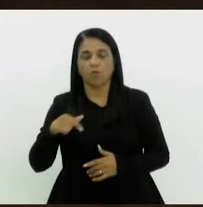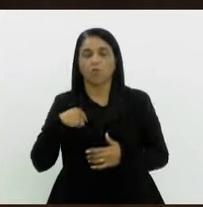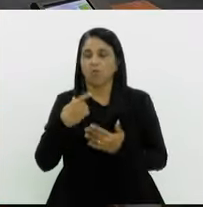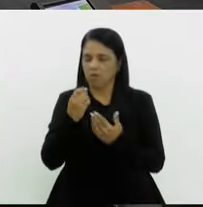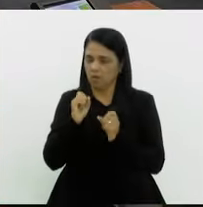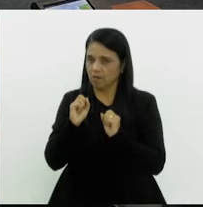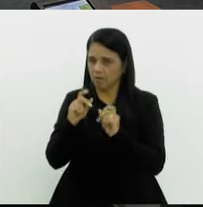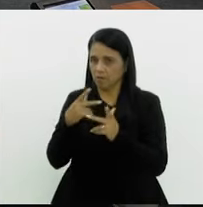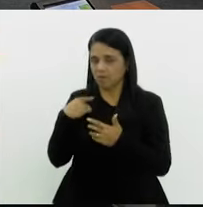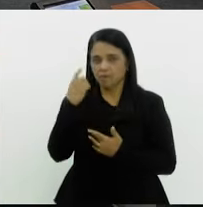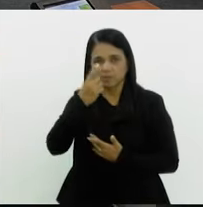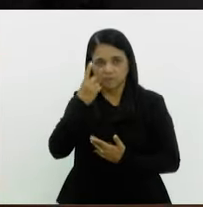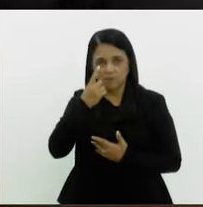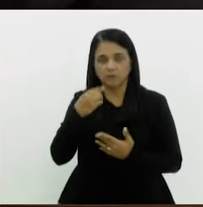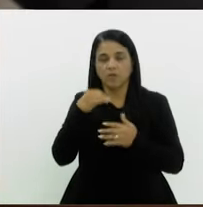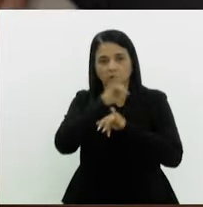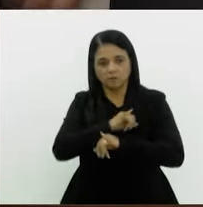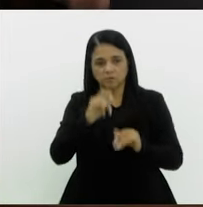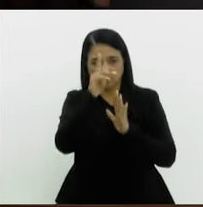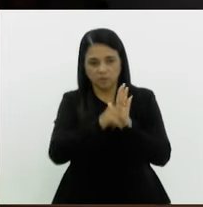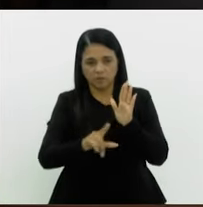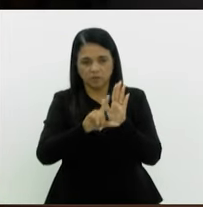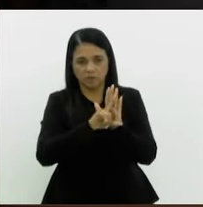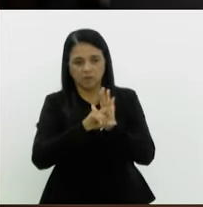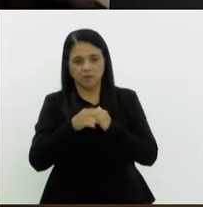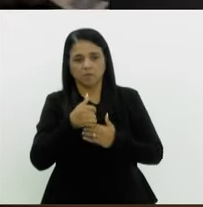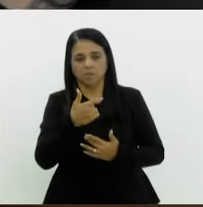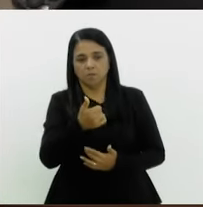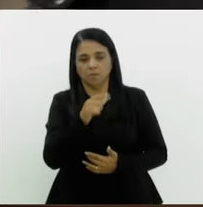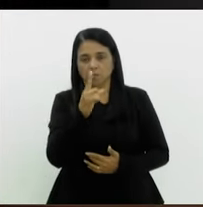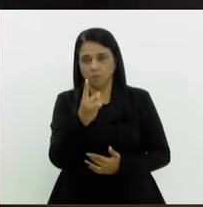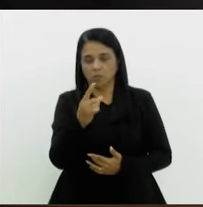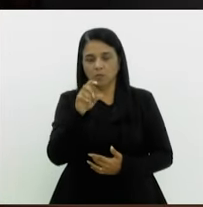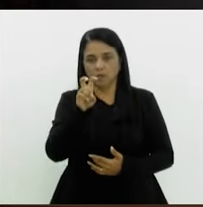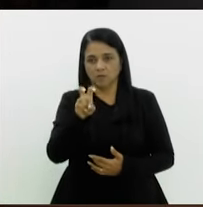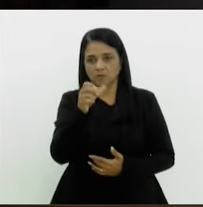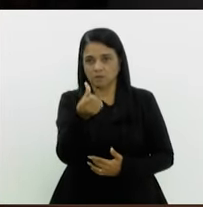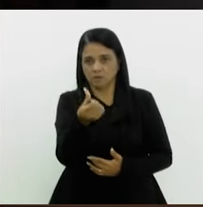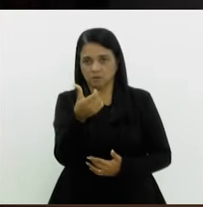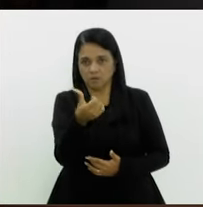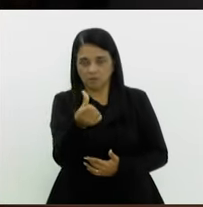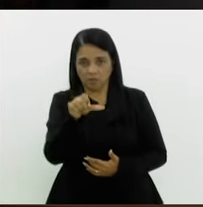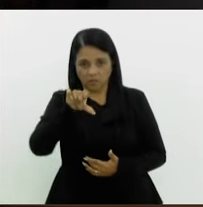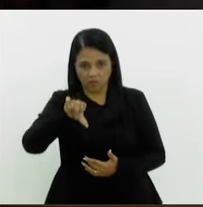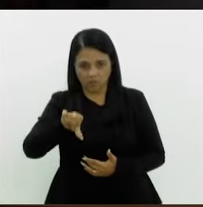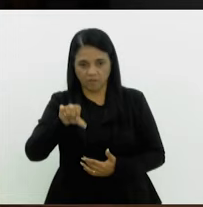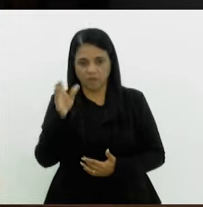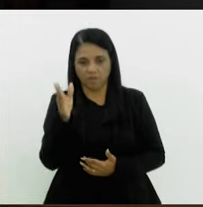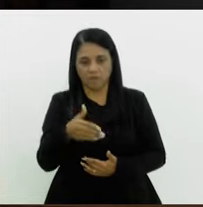deputado. Anuncio o projeto de lei número 1569